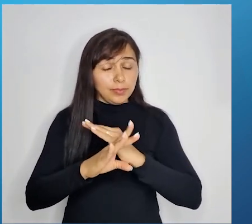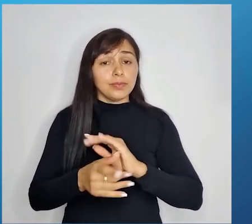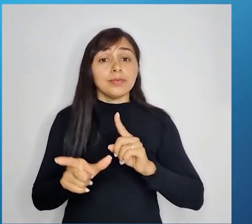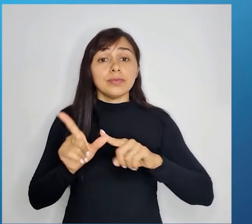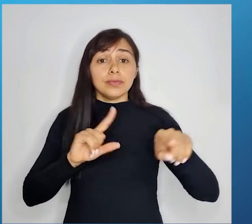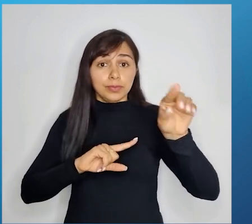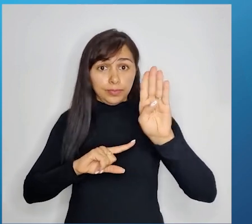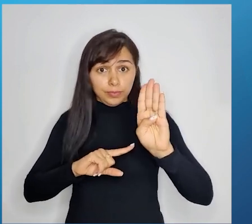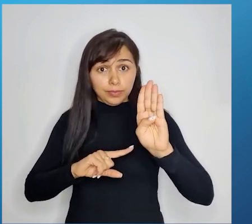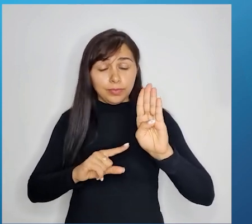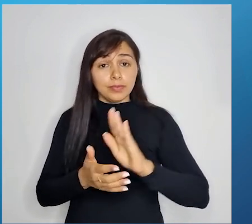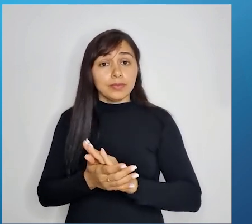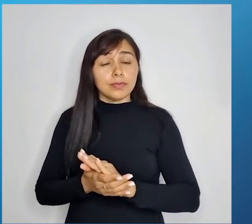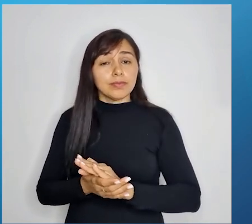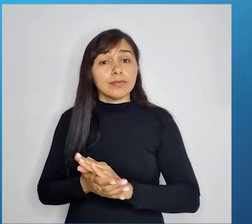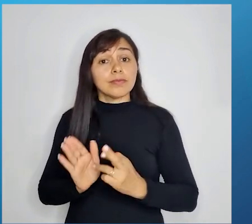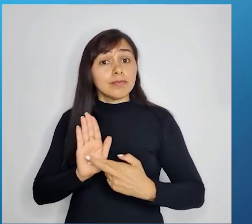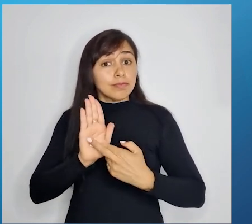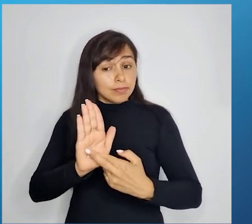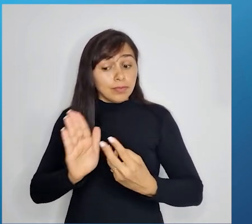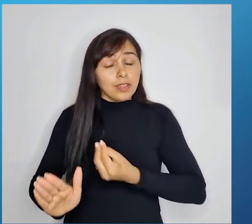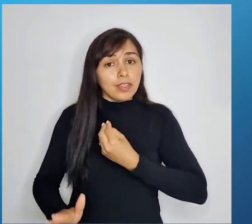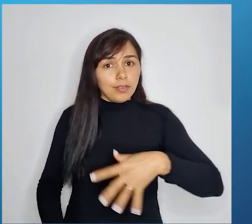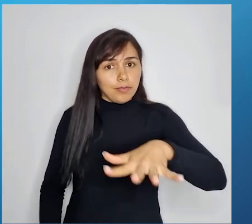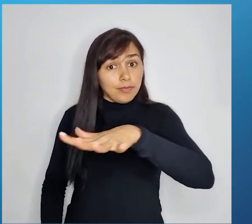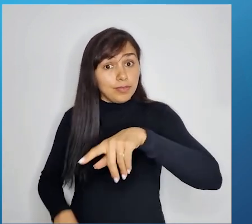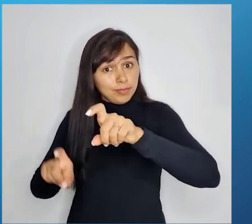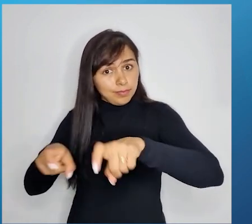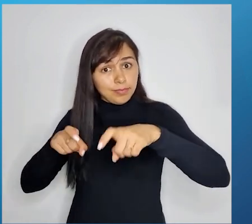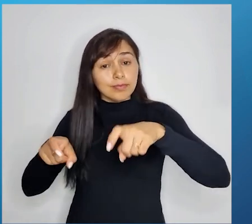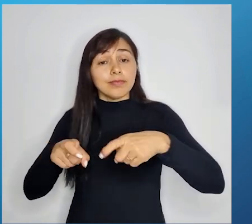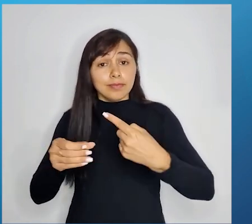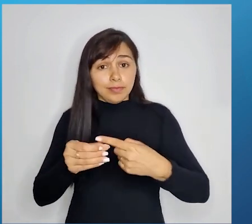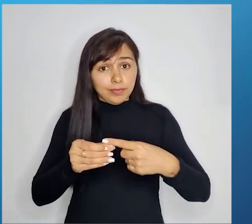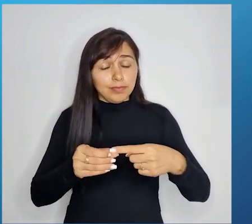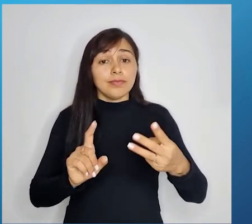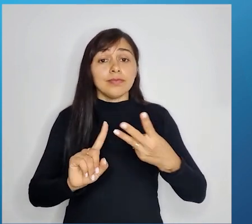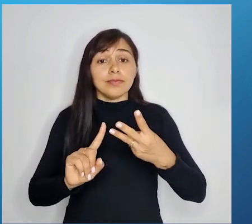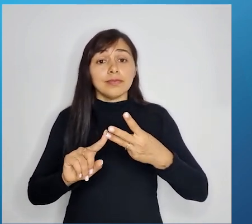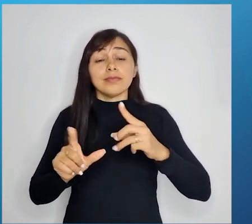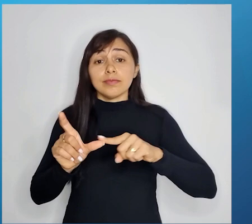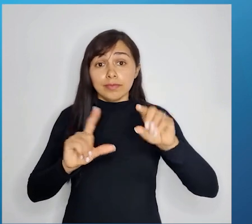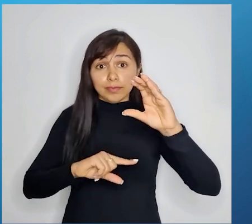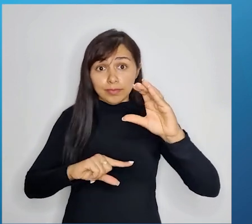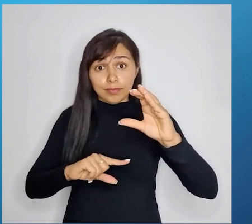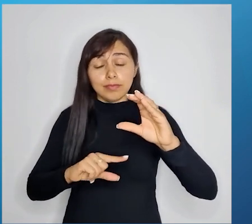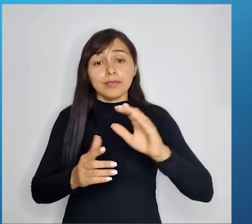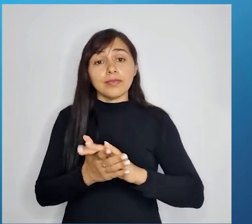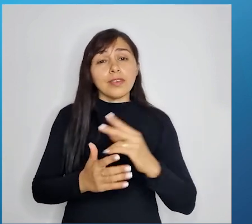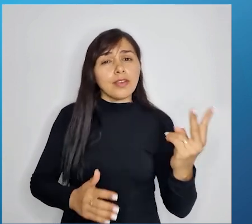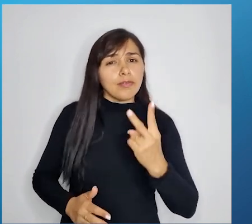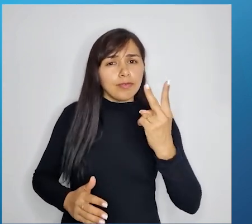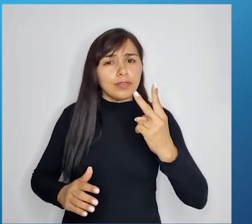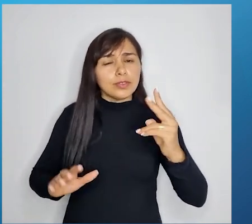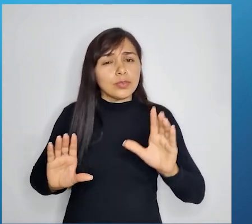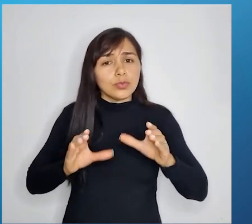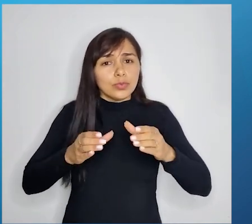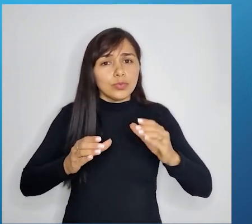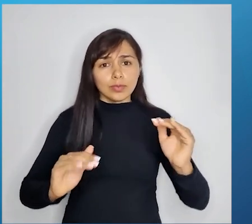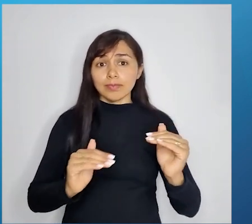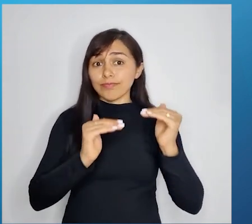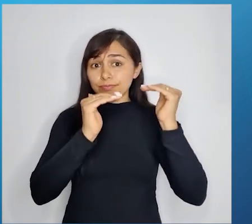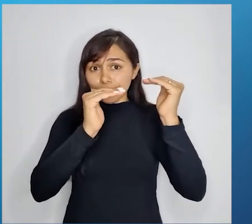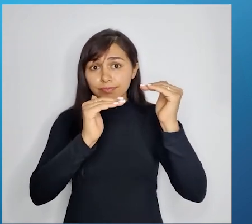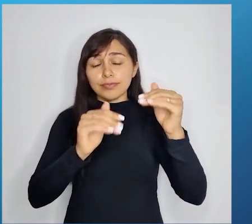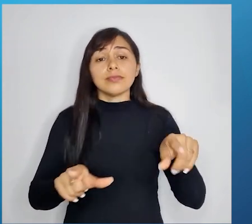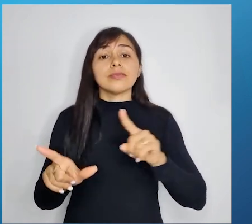Retratos idealizados da vida no campo e na cidade. Glorificação da aristocracia e da elite social. Ou conflitos